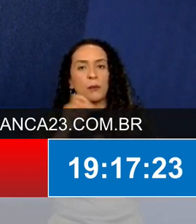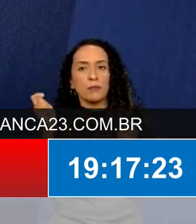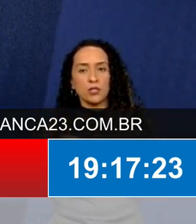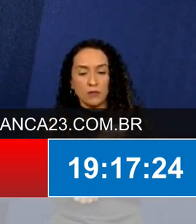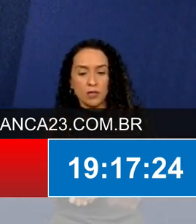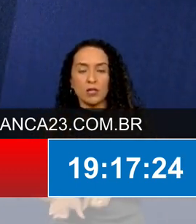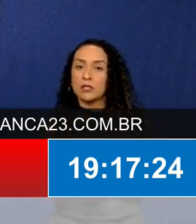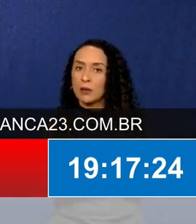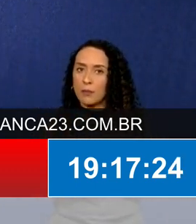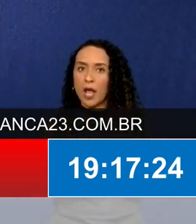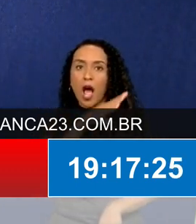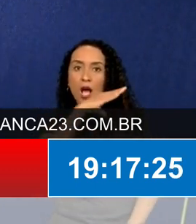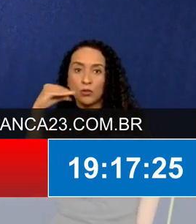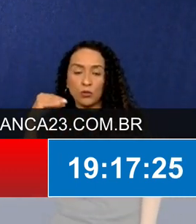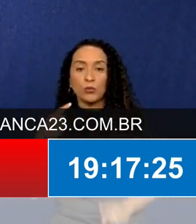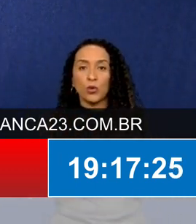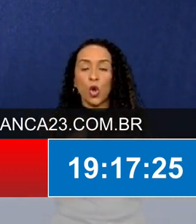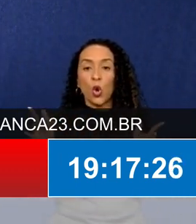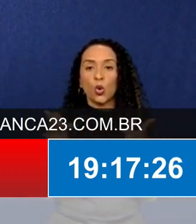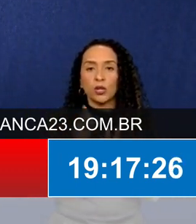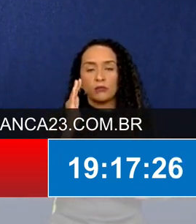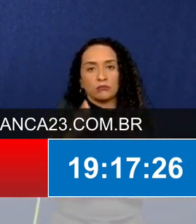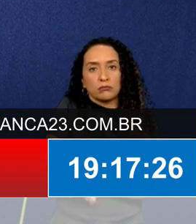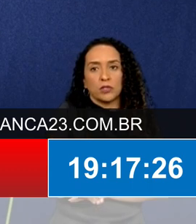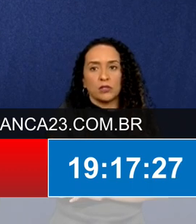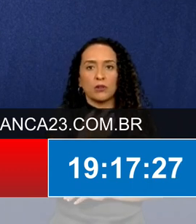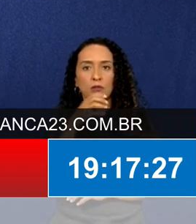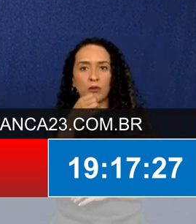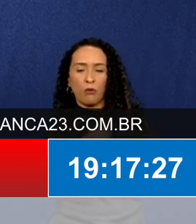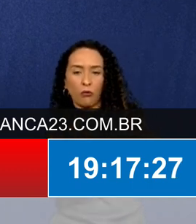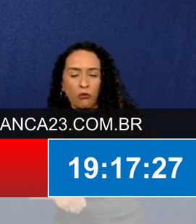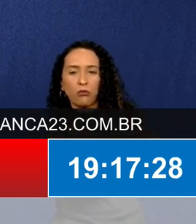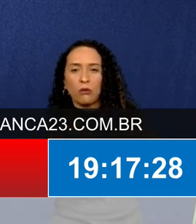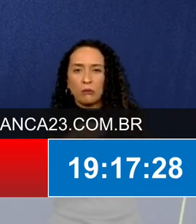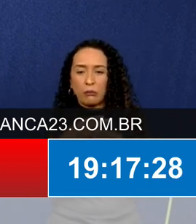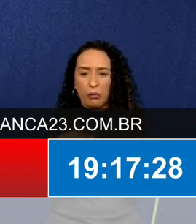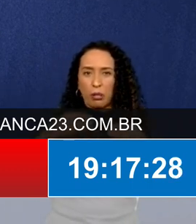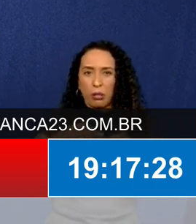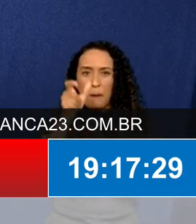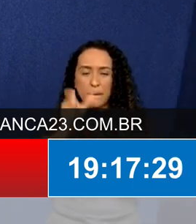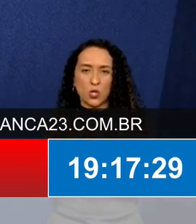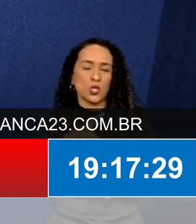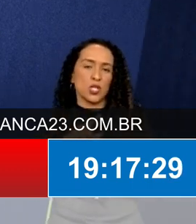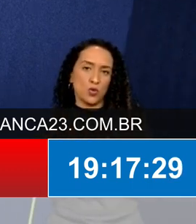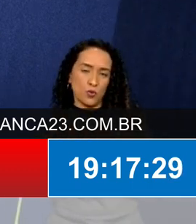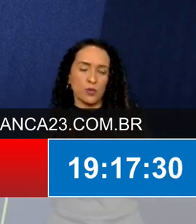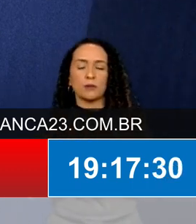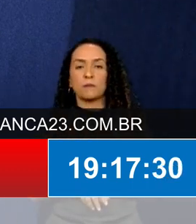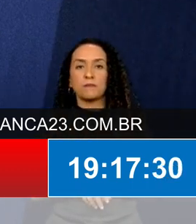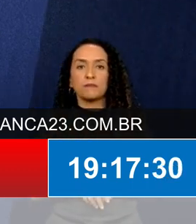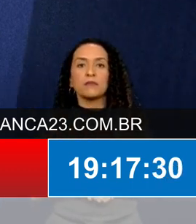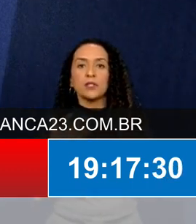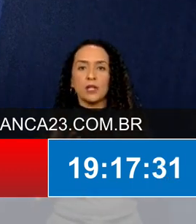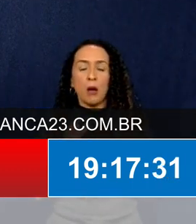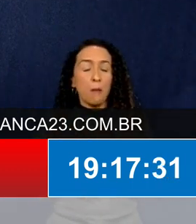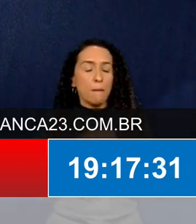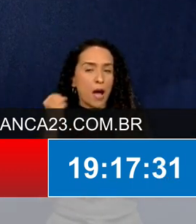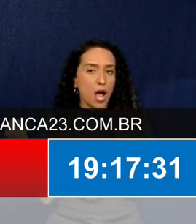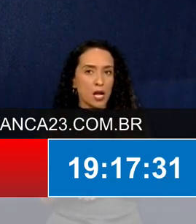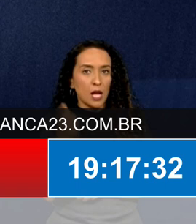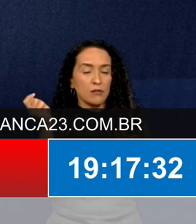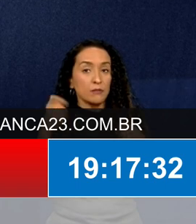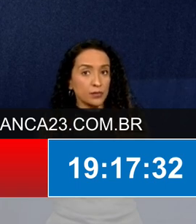e adultos por meio do contato direto com fezes ou com secreções de pessoas infectadas. Em casos mais graves,